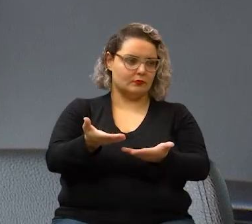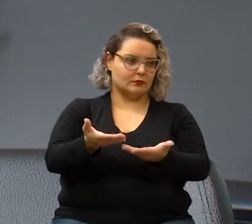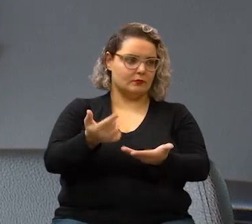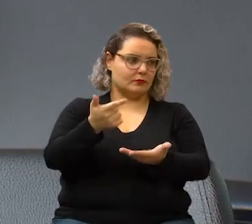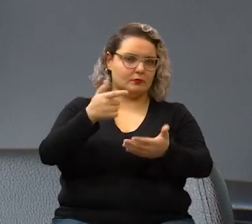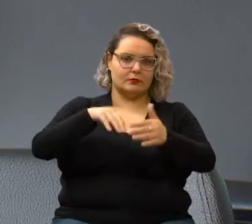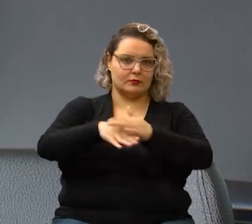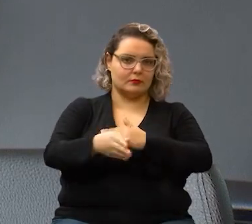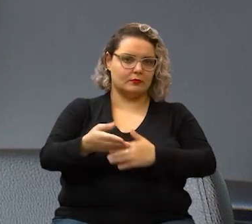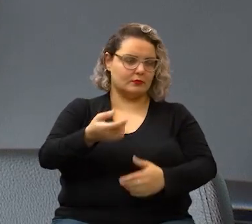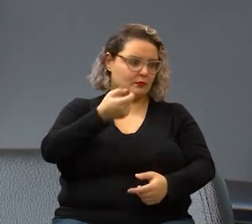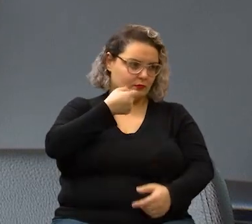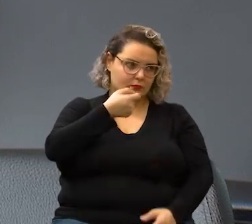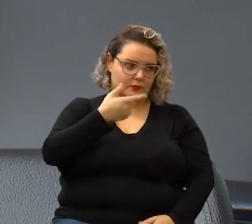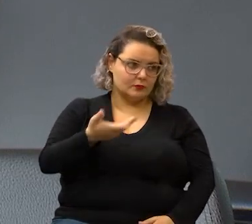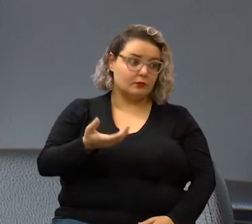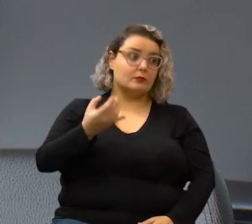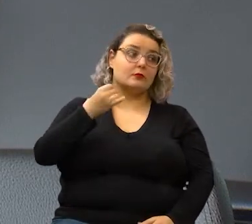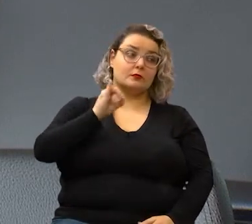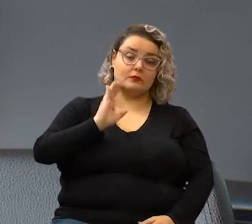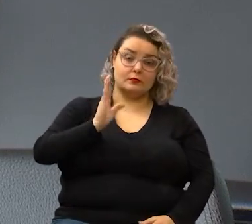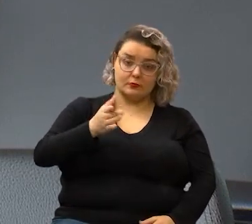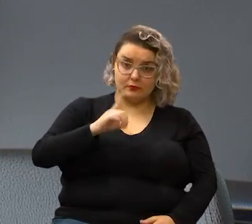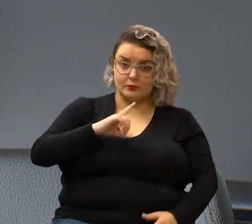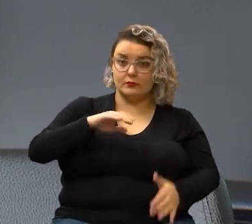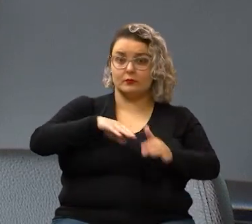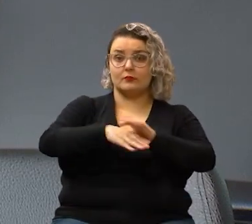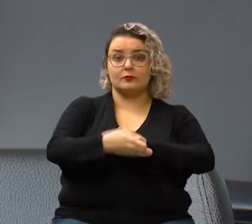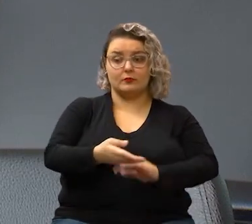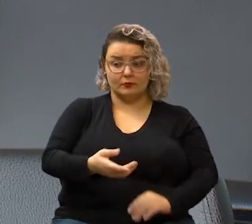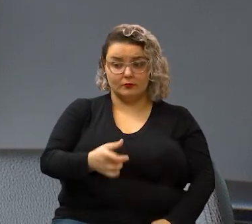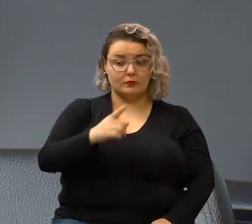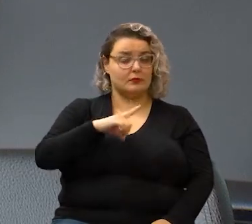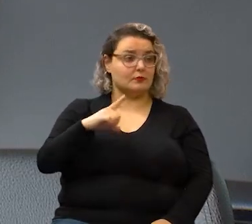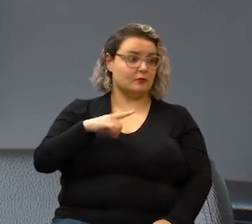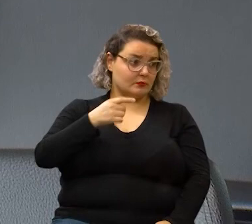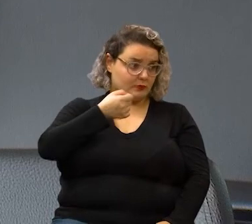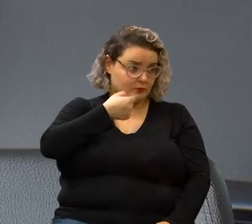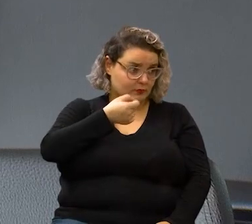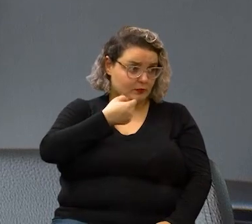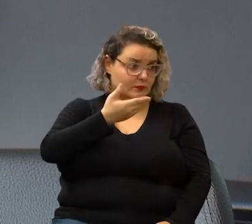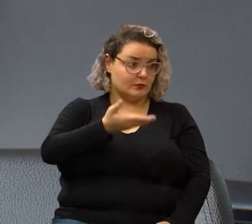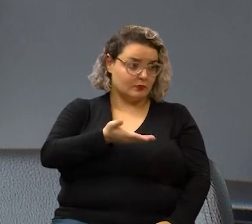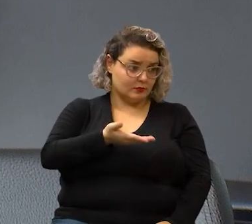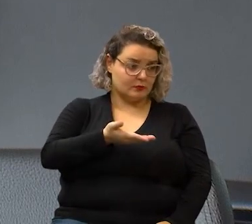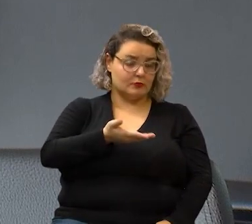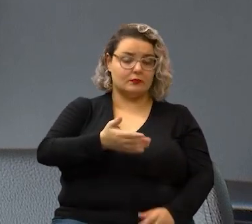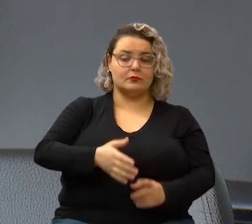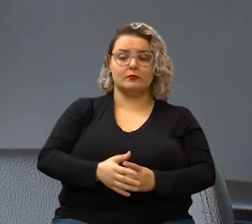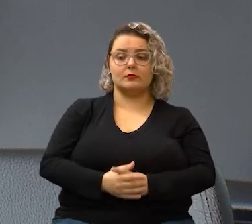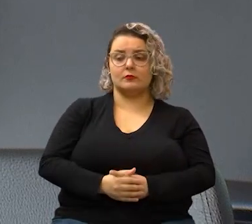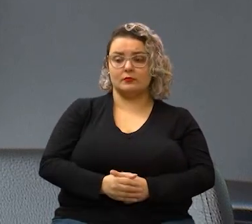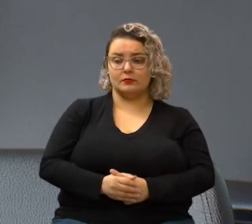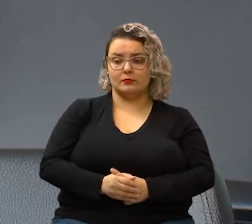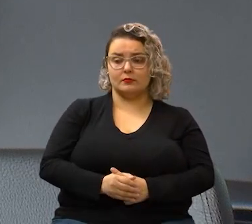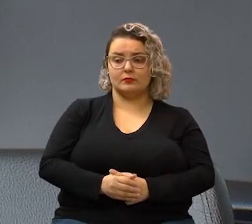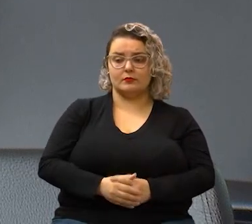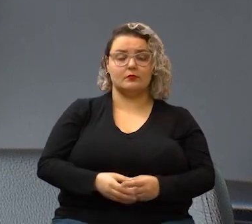que a pessoa não tem costume de tomar. Uhum. Então, se ela já tem esse costume e eu tenho esse